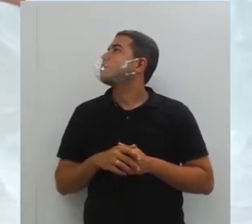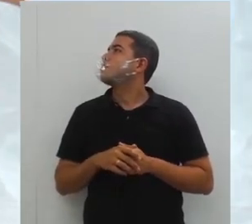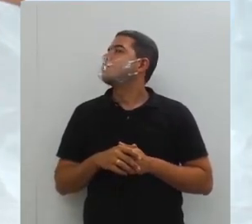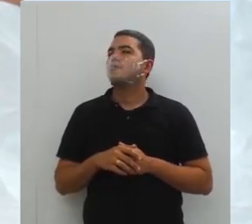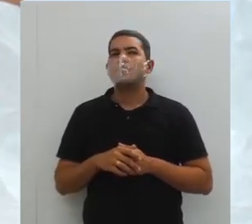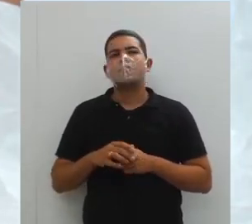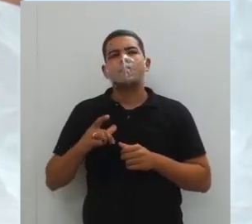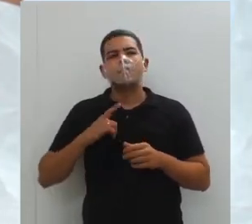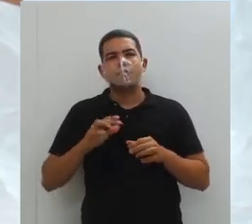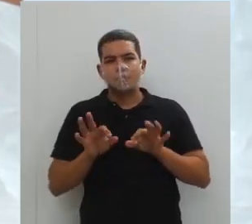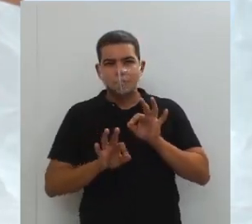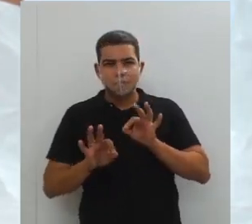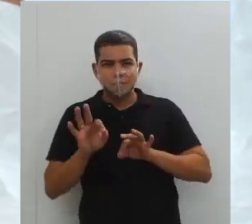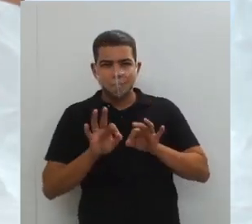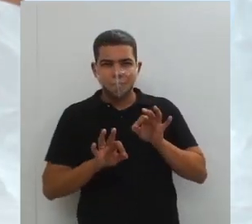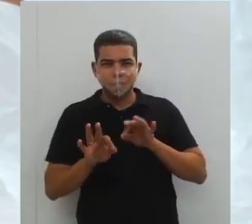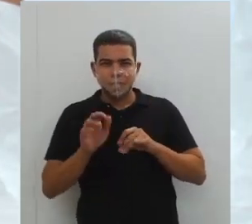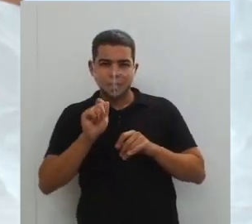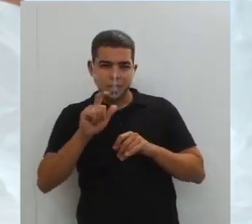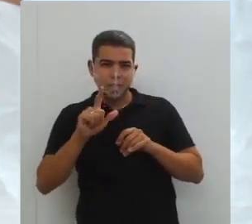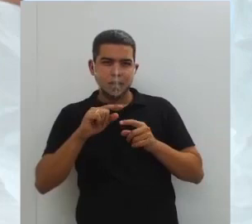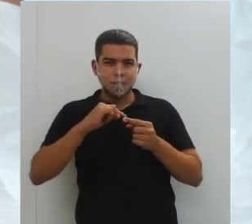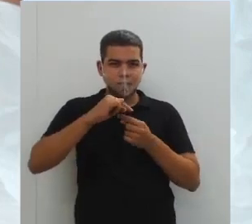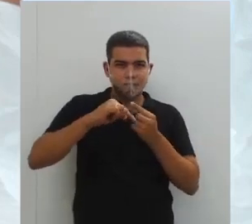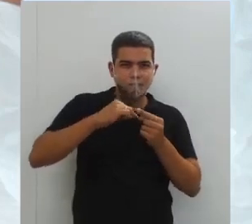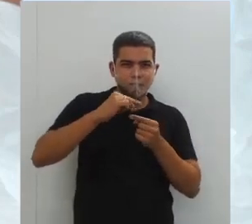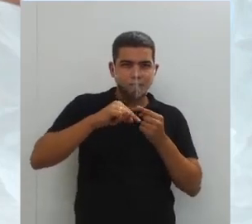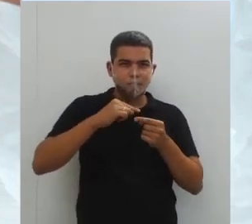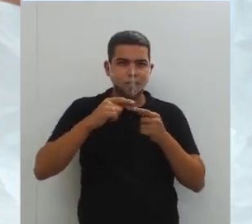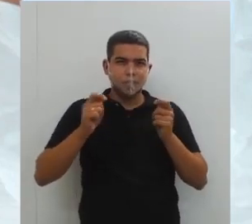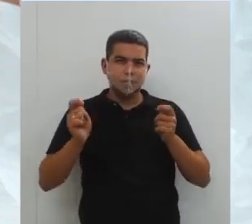dando um acabamento com uma única cor.